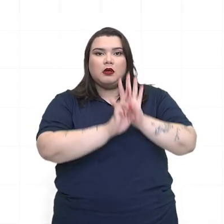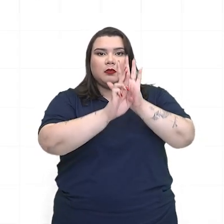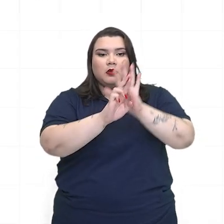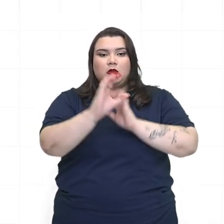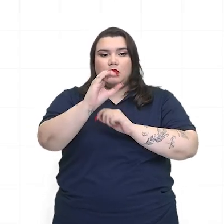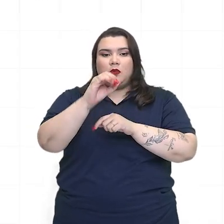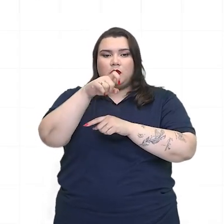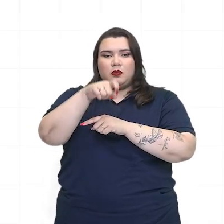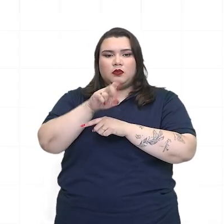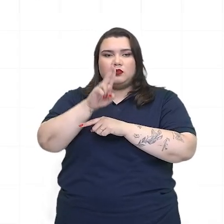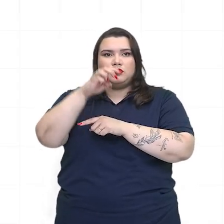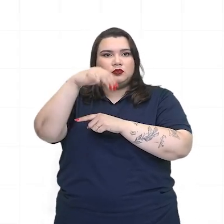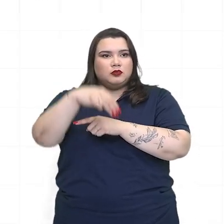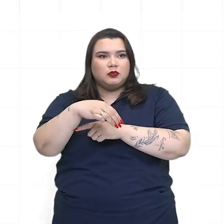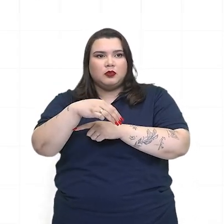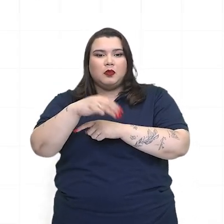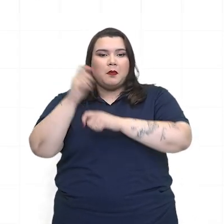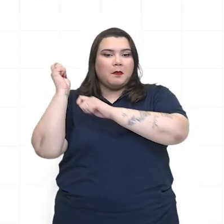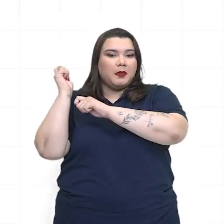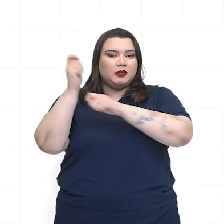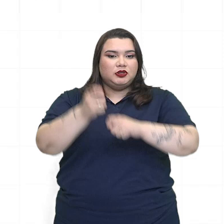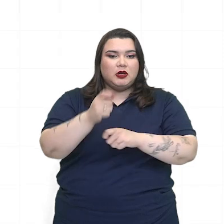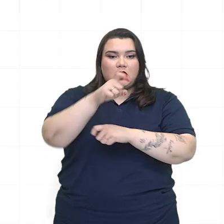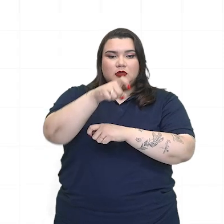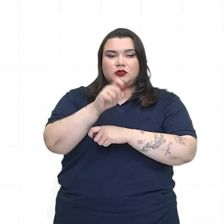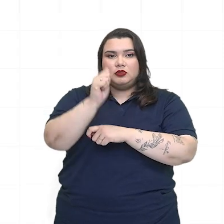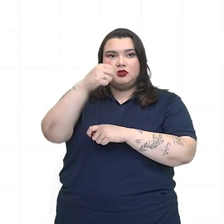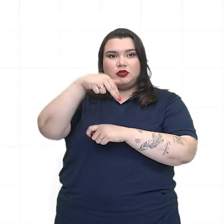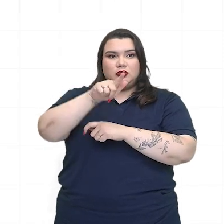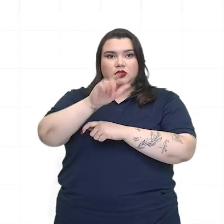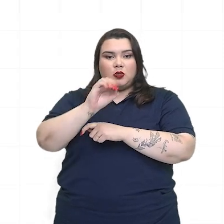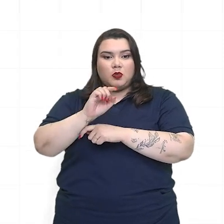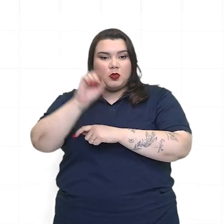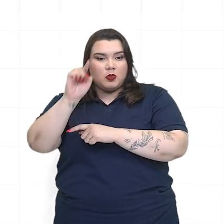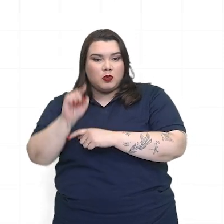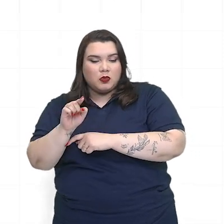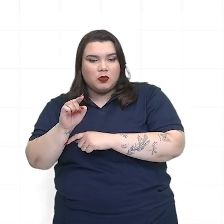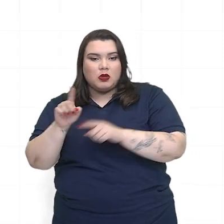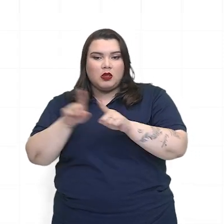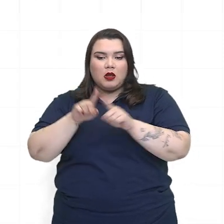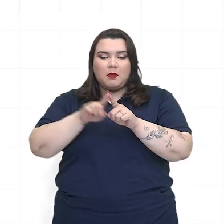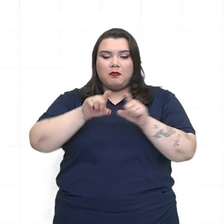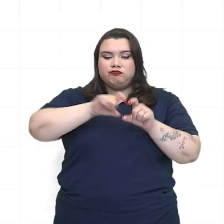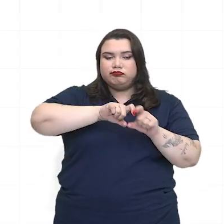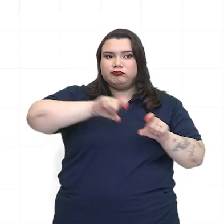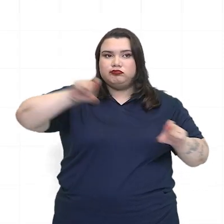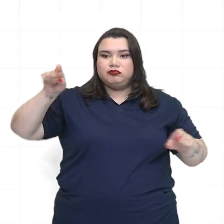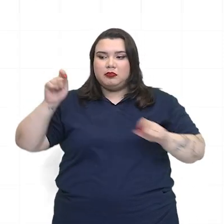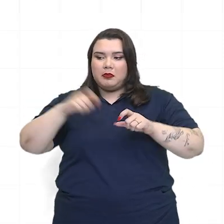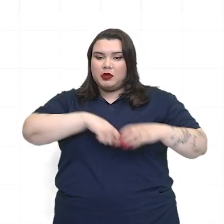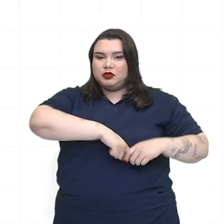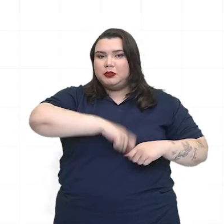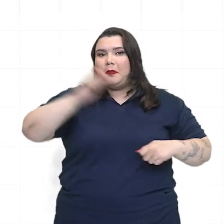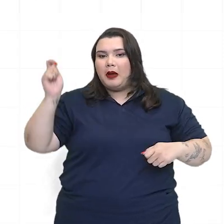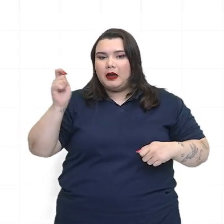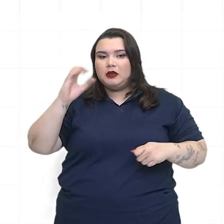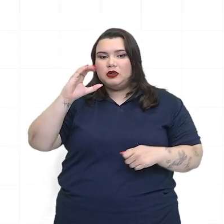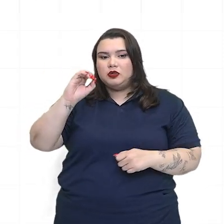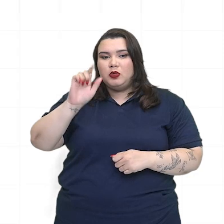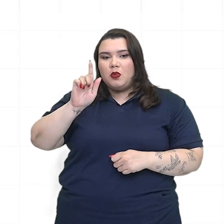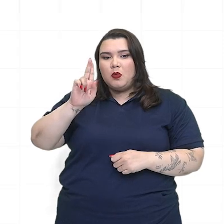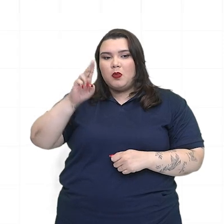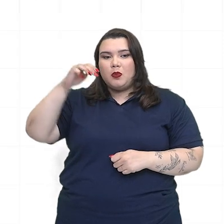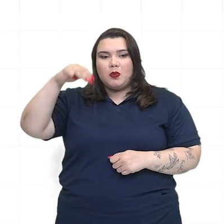o machado de Xangô, para abrir os caminhos, a espada de Ogum, o raio de